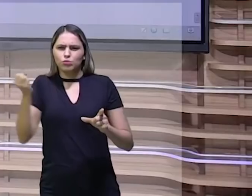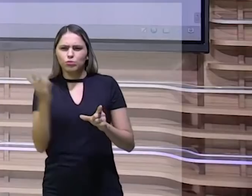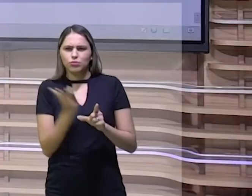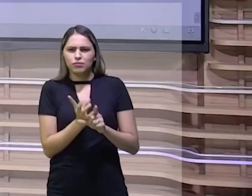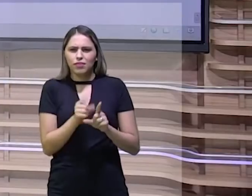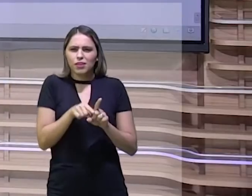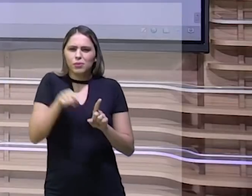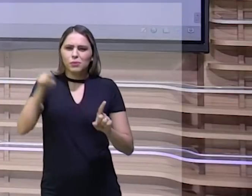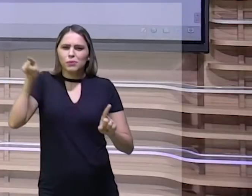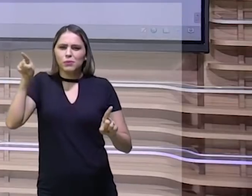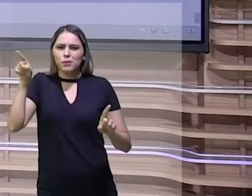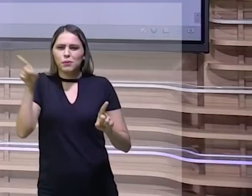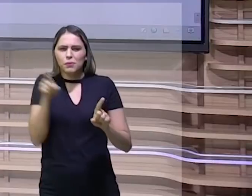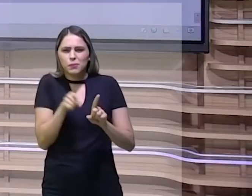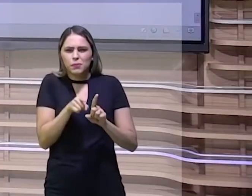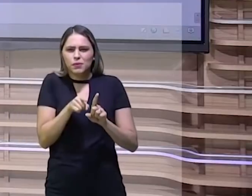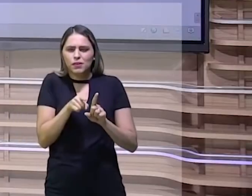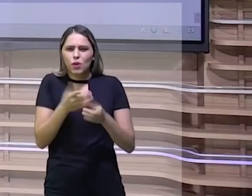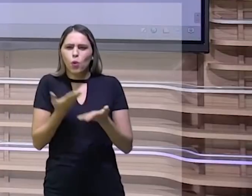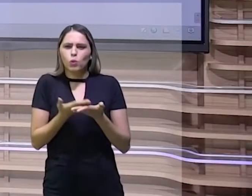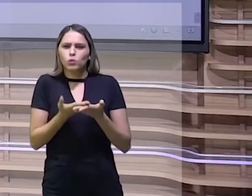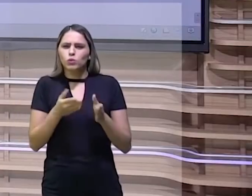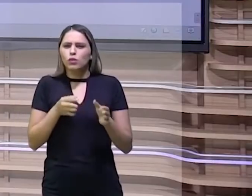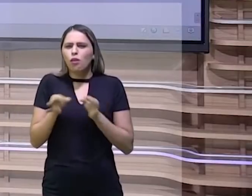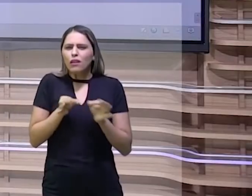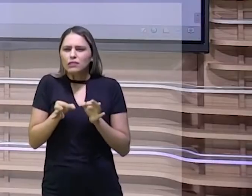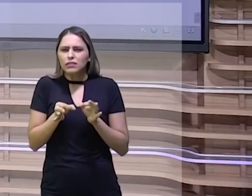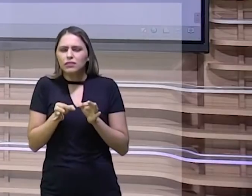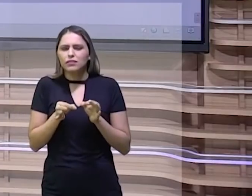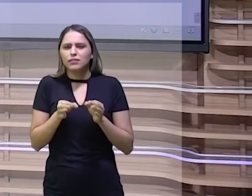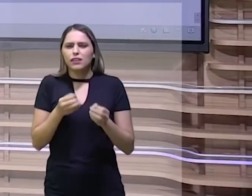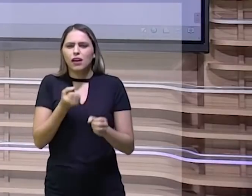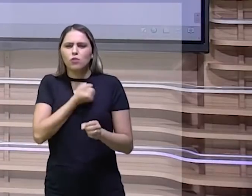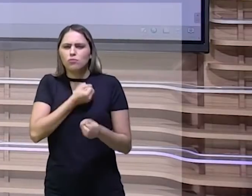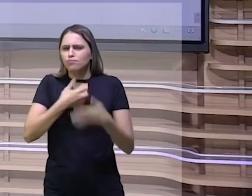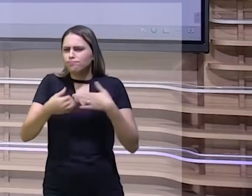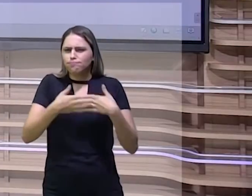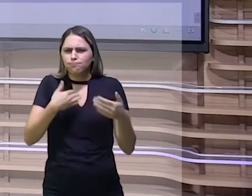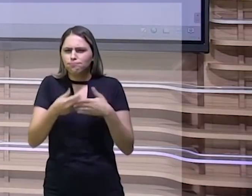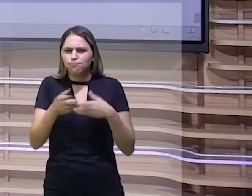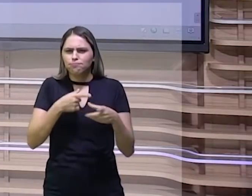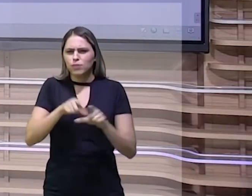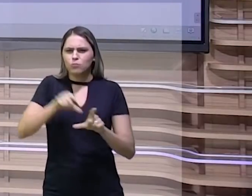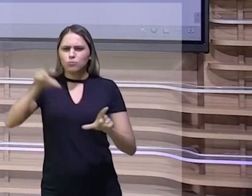de qualquer grandeza. Então, olha,